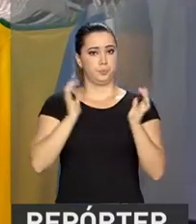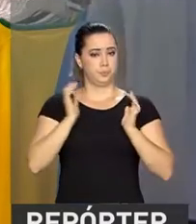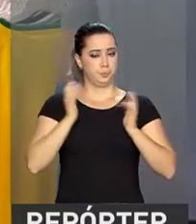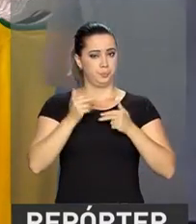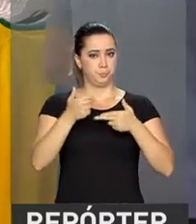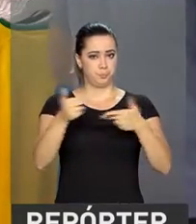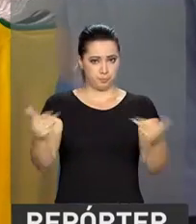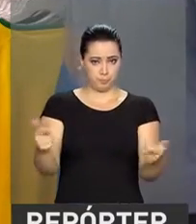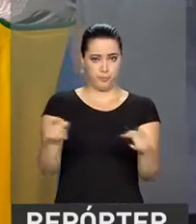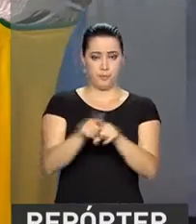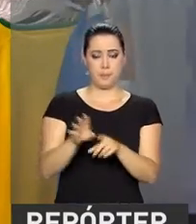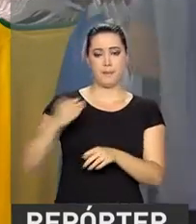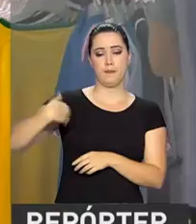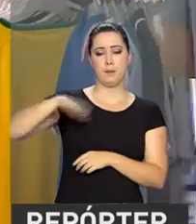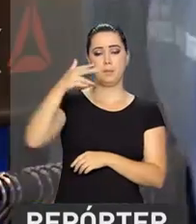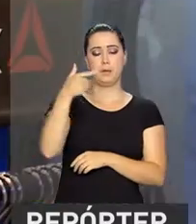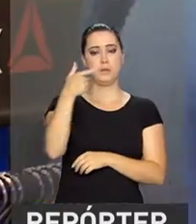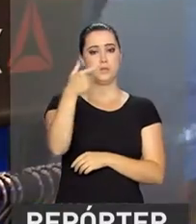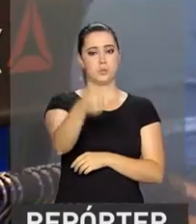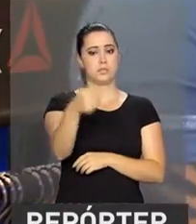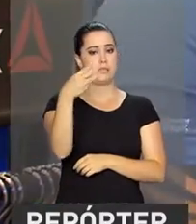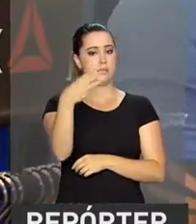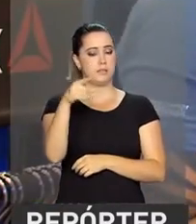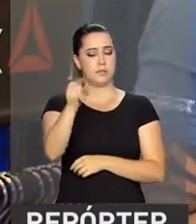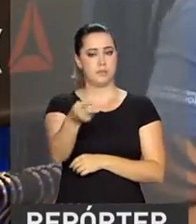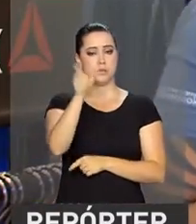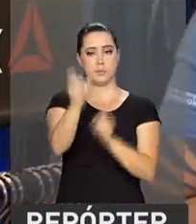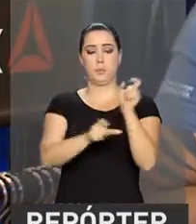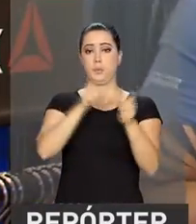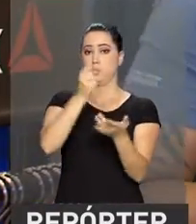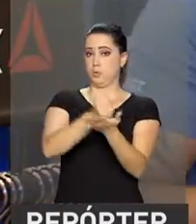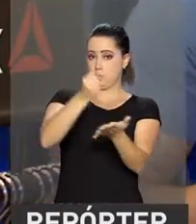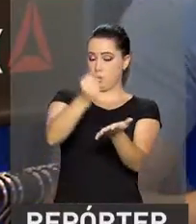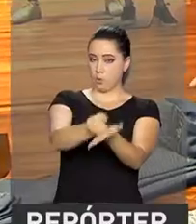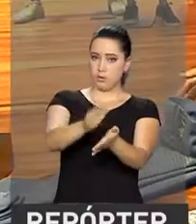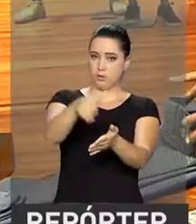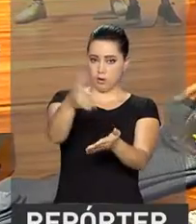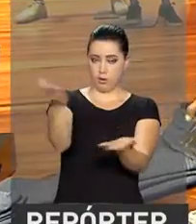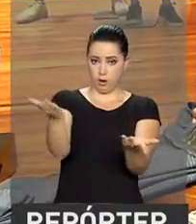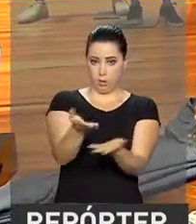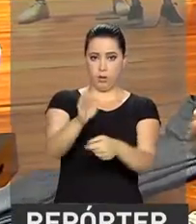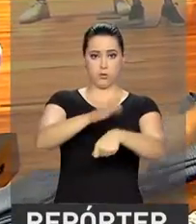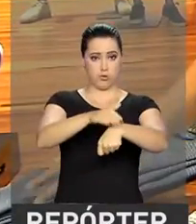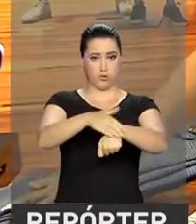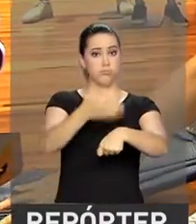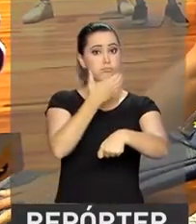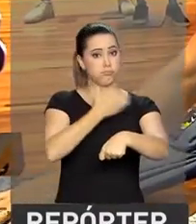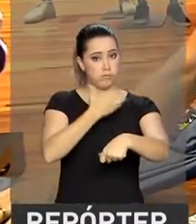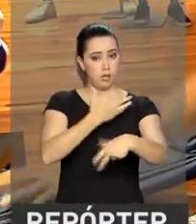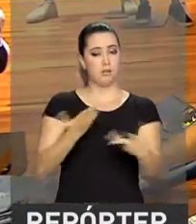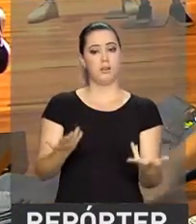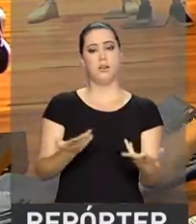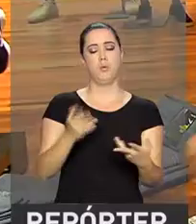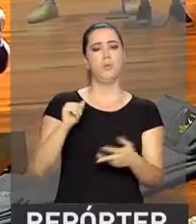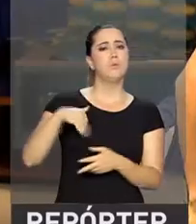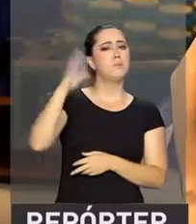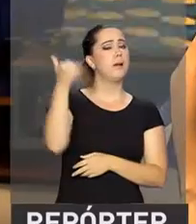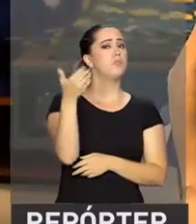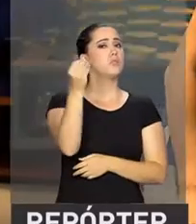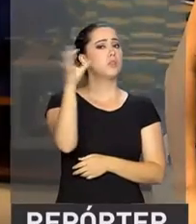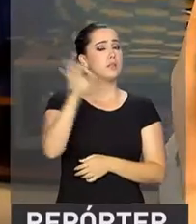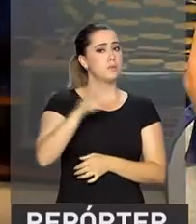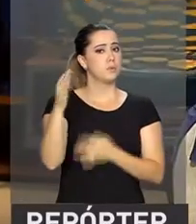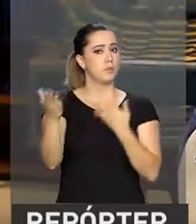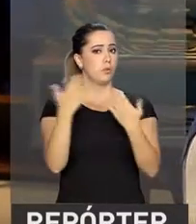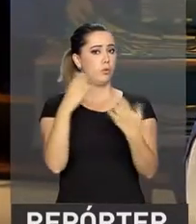mais de 73 mil pessoas sejam contratadas no período do natal um aumento de 10% em relação ao